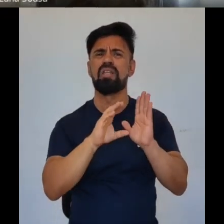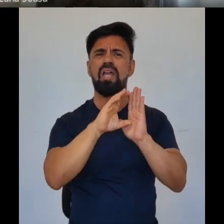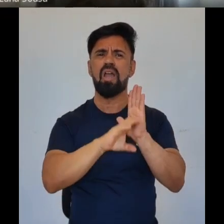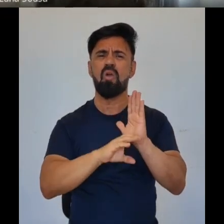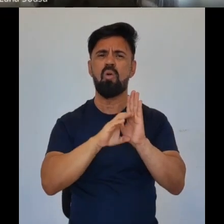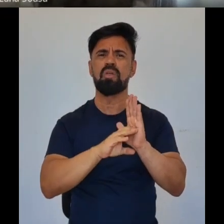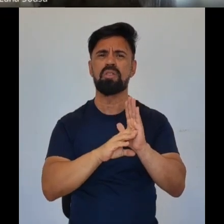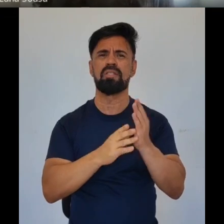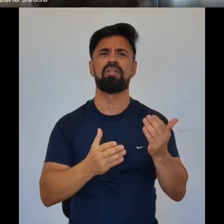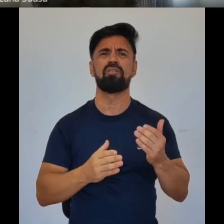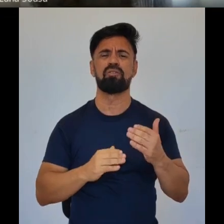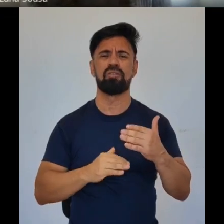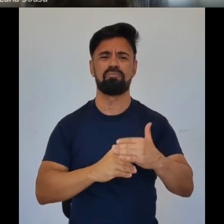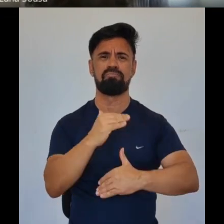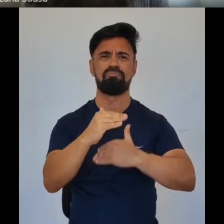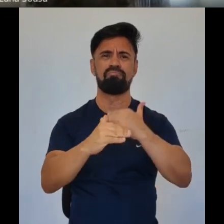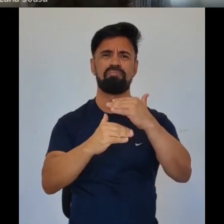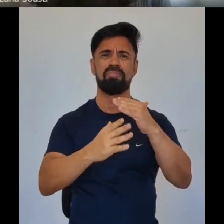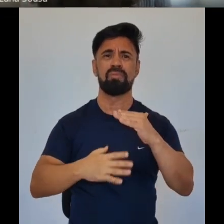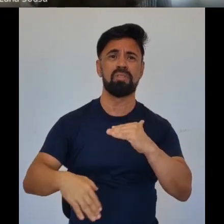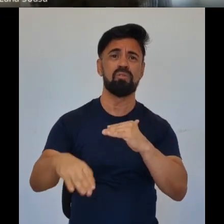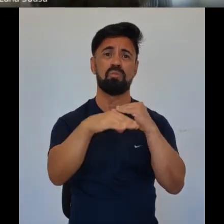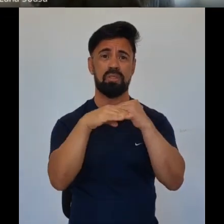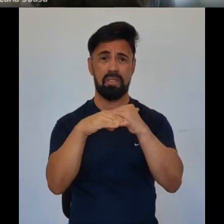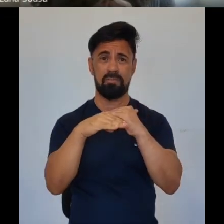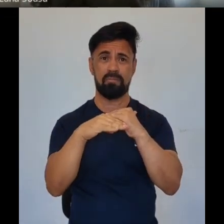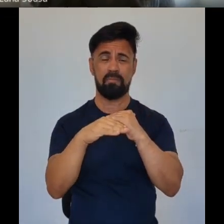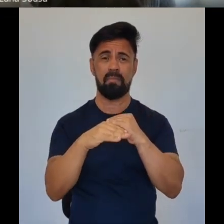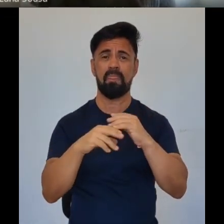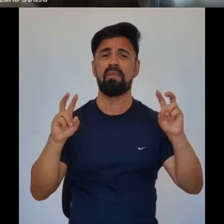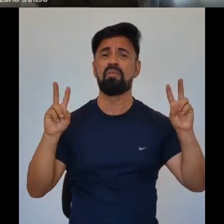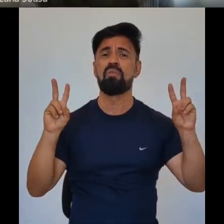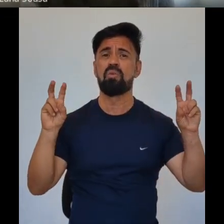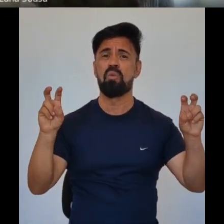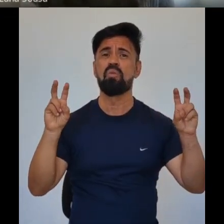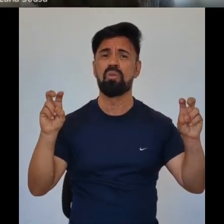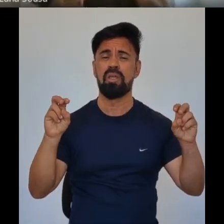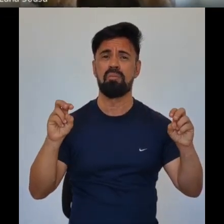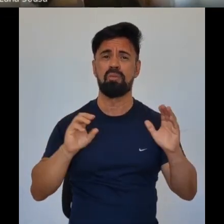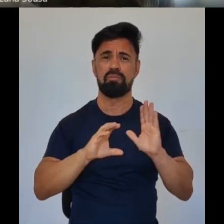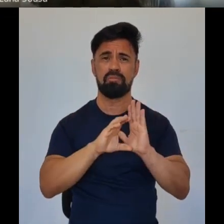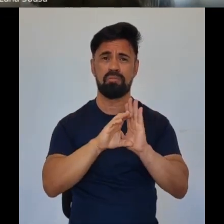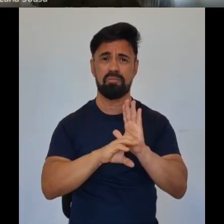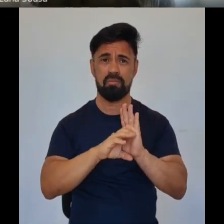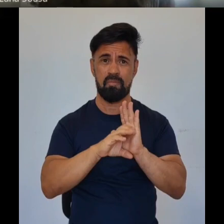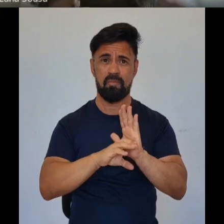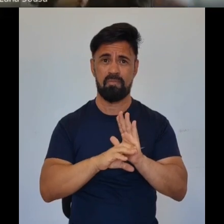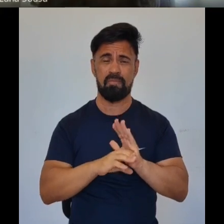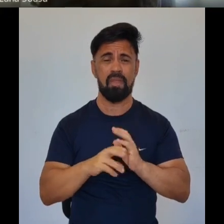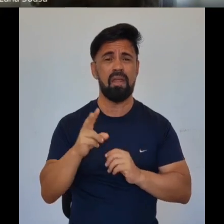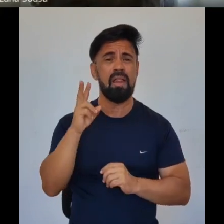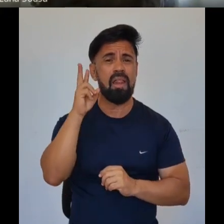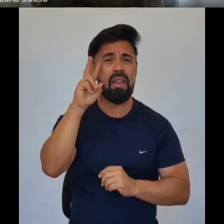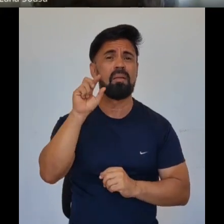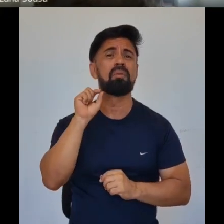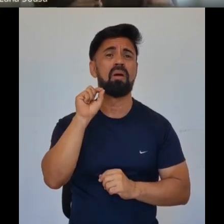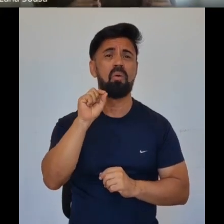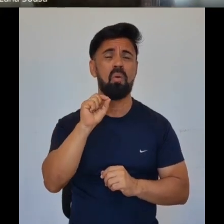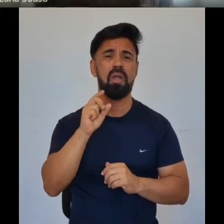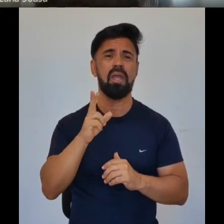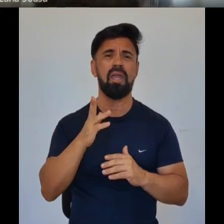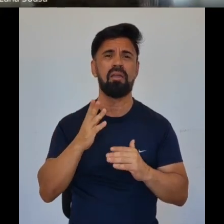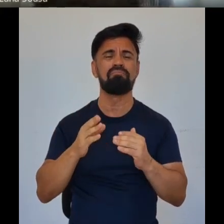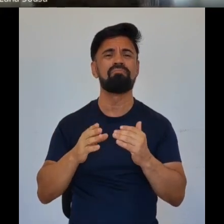equidade. E o tema da nossa aula permeia este conceito. Quero lembrá-los que equidade é um